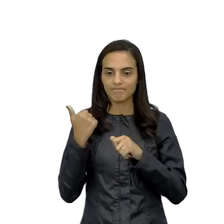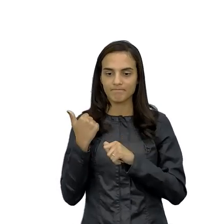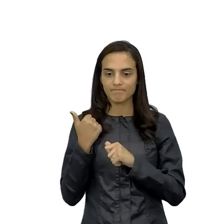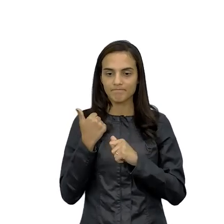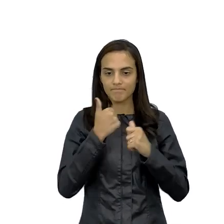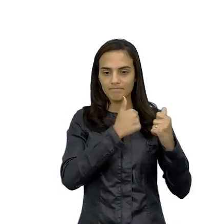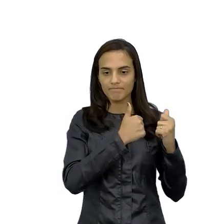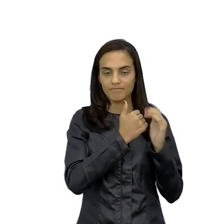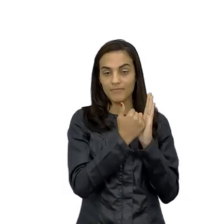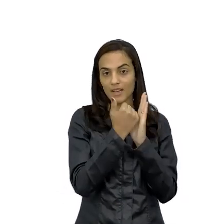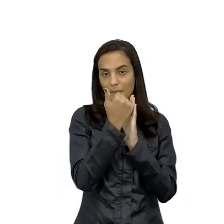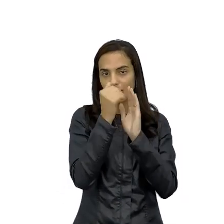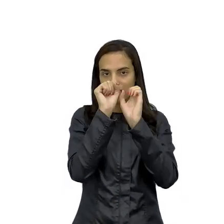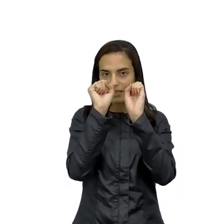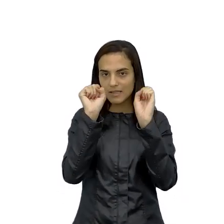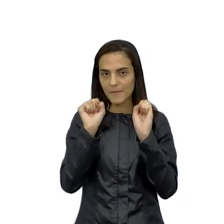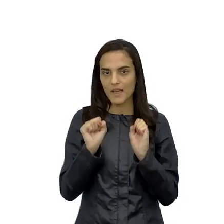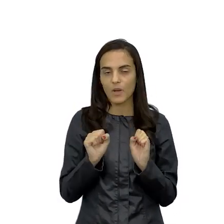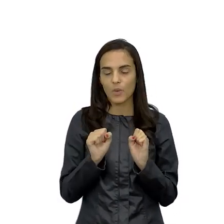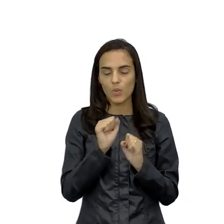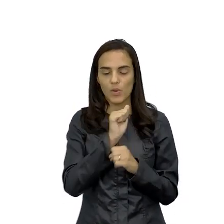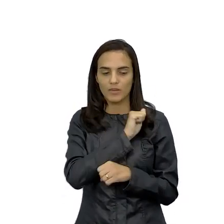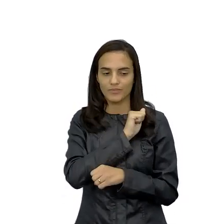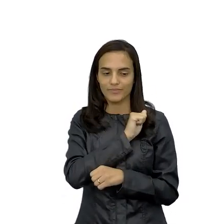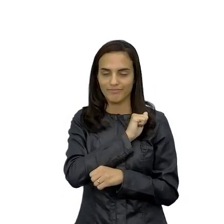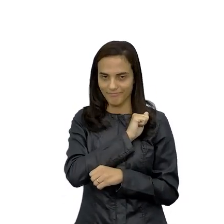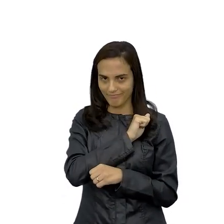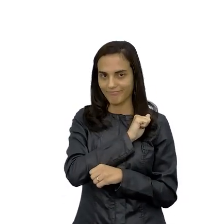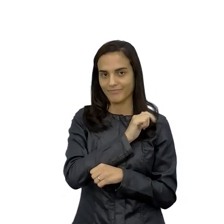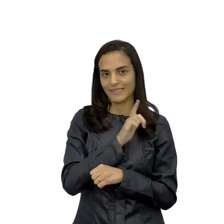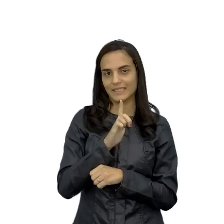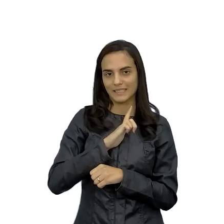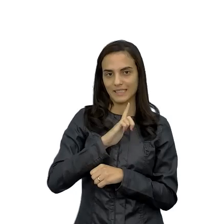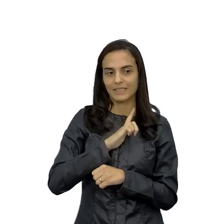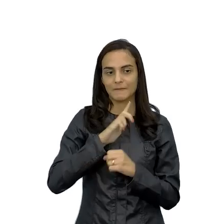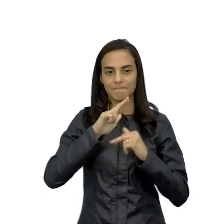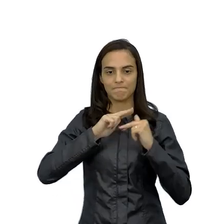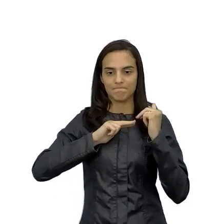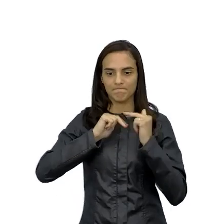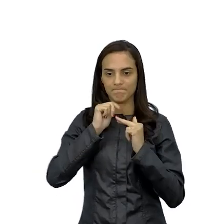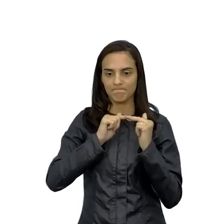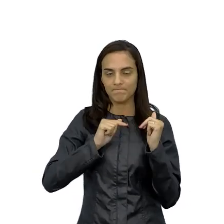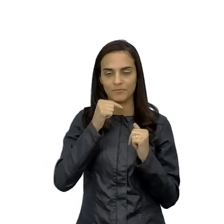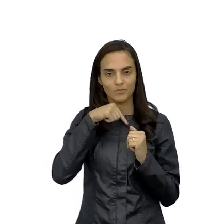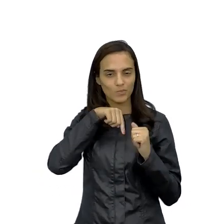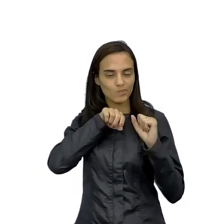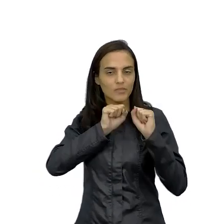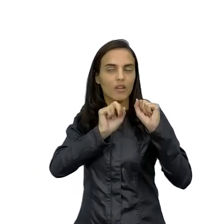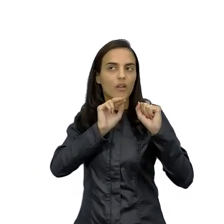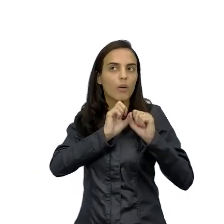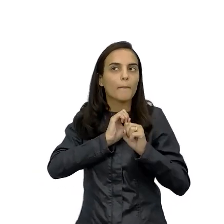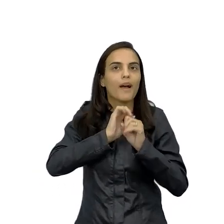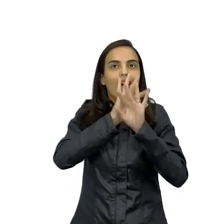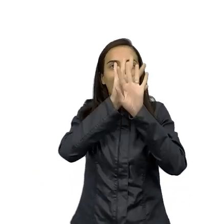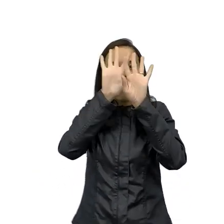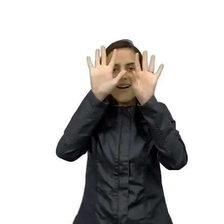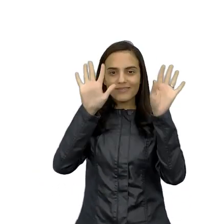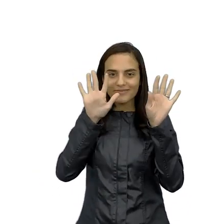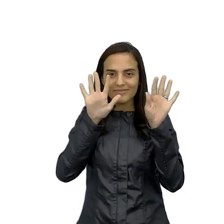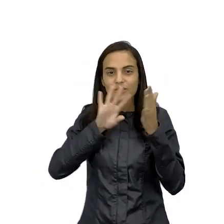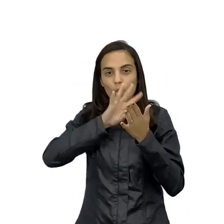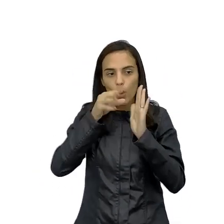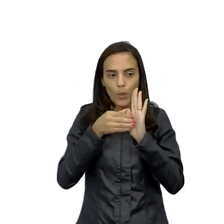acompanhamento aí mais sistemático dos alunos, e ele vai dando elementos ali para que a gente compreenda, no fundo, todas essas